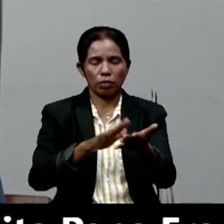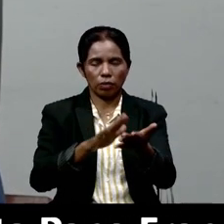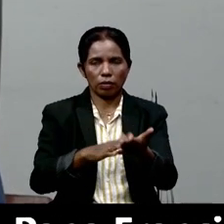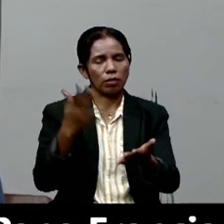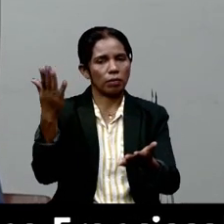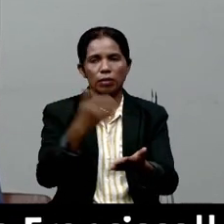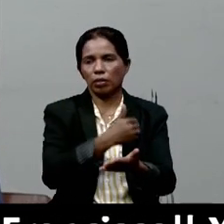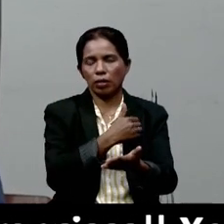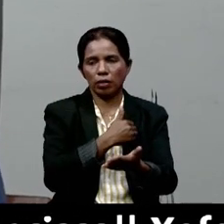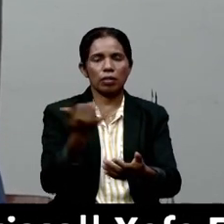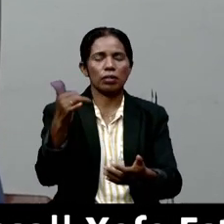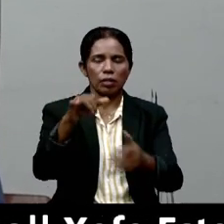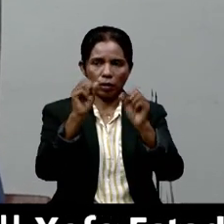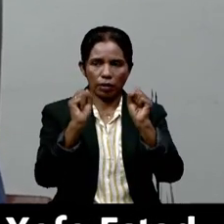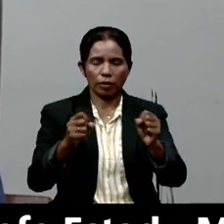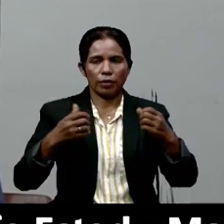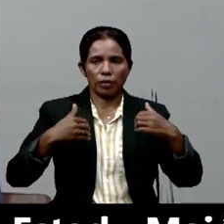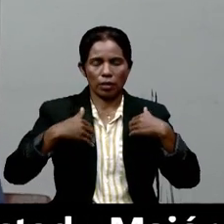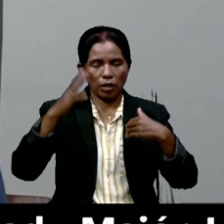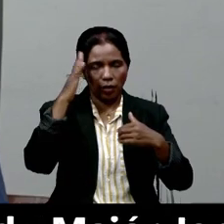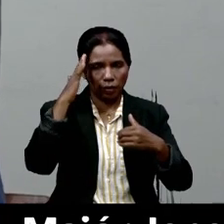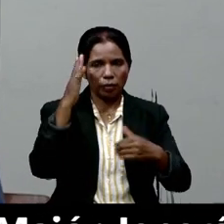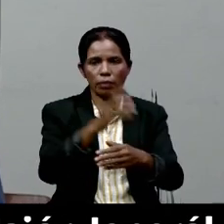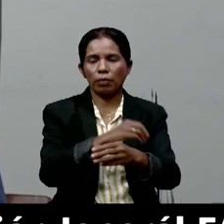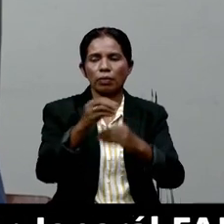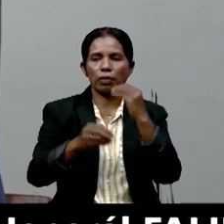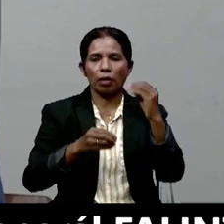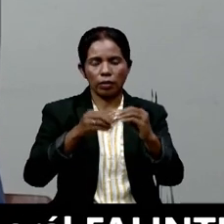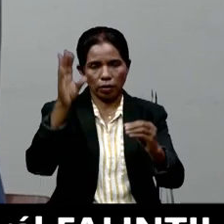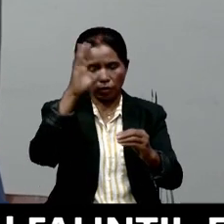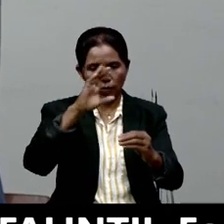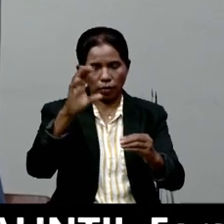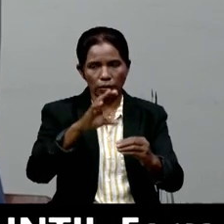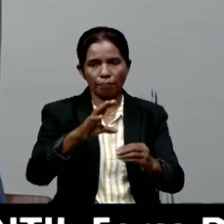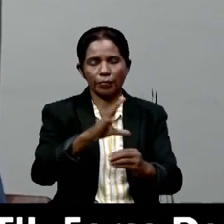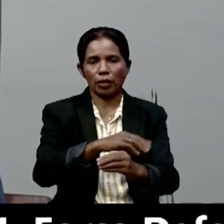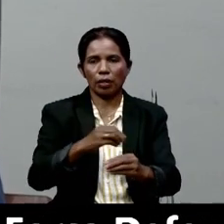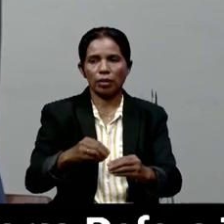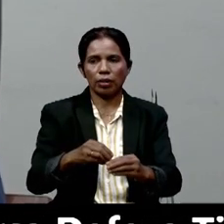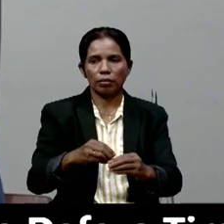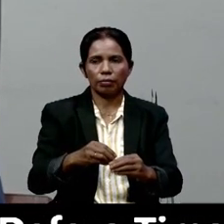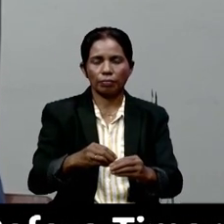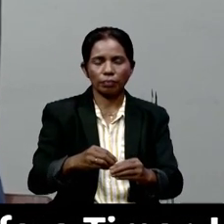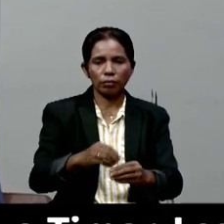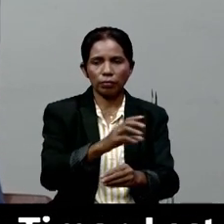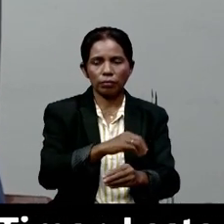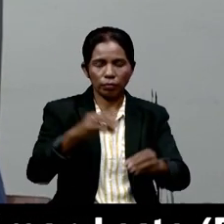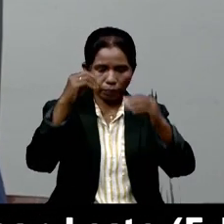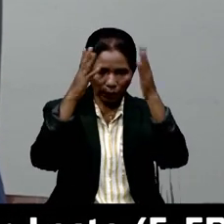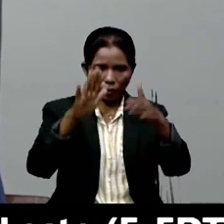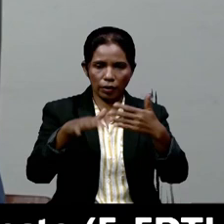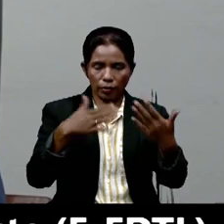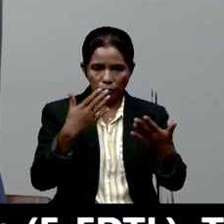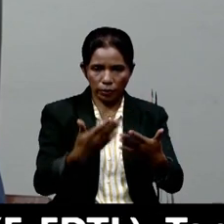tirar o que nem tirar dele halo exercício para buka professor tira a contact professor tira o que escola não vem mais